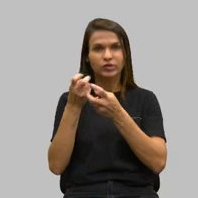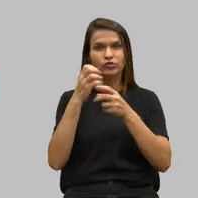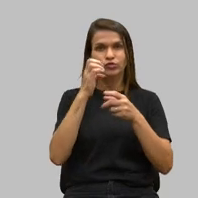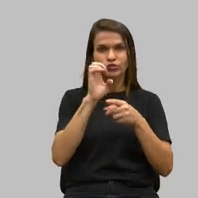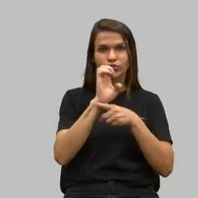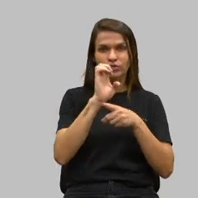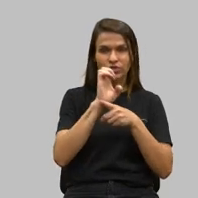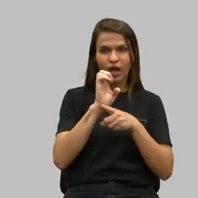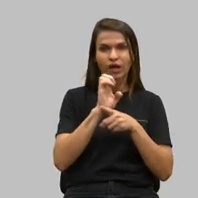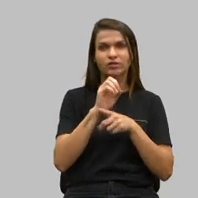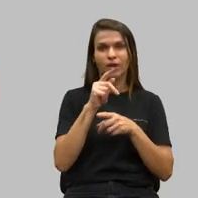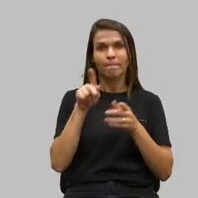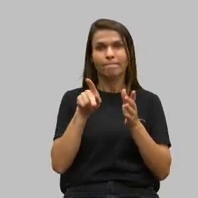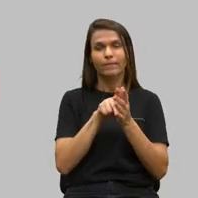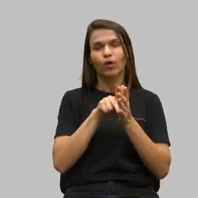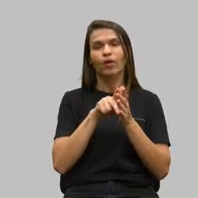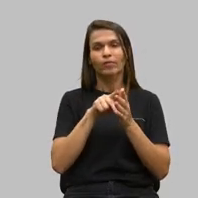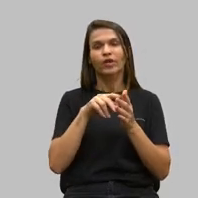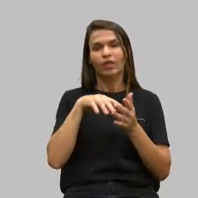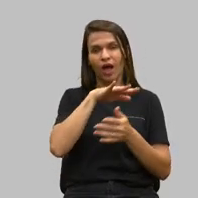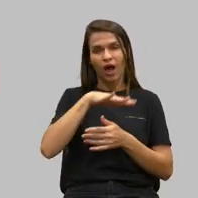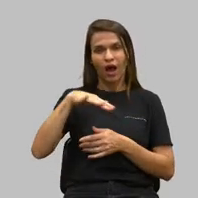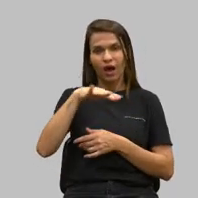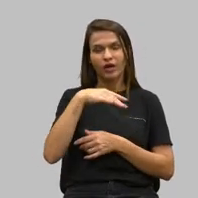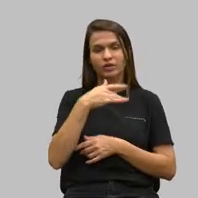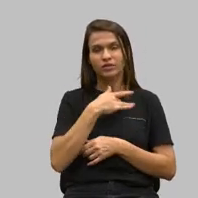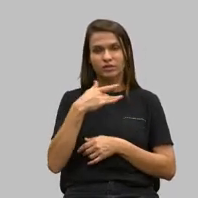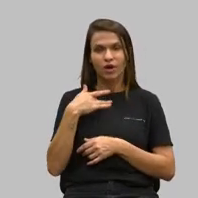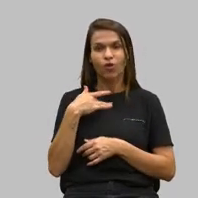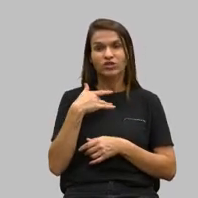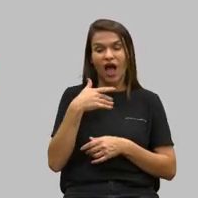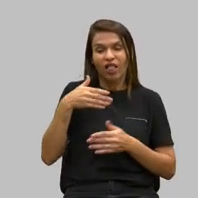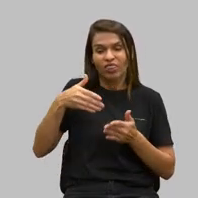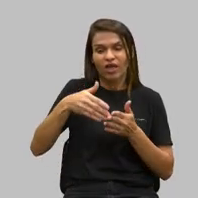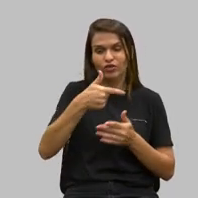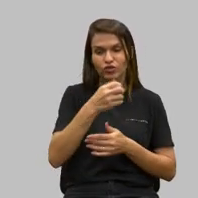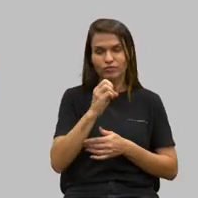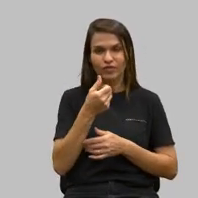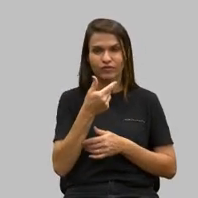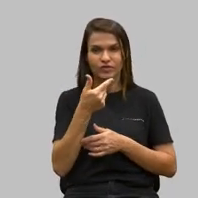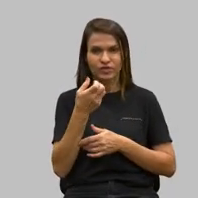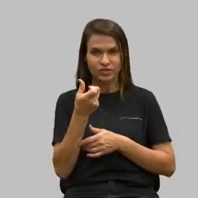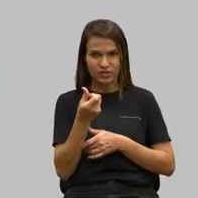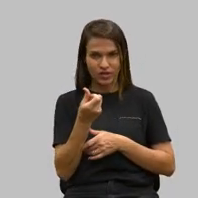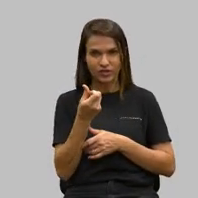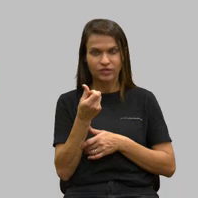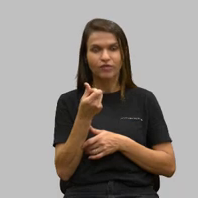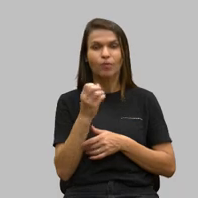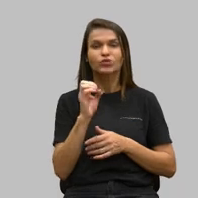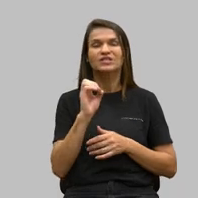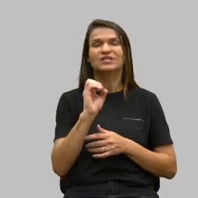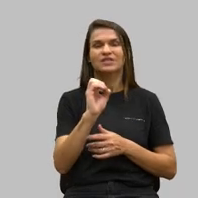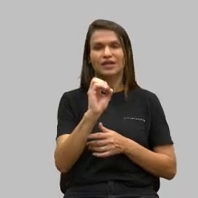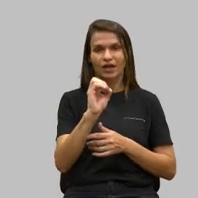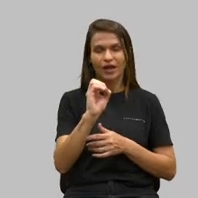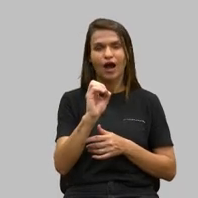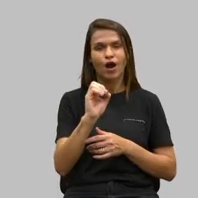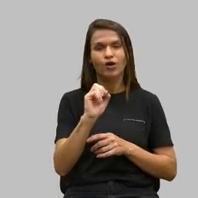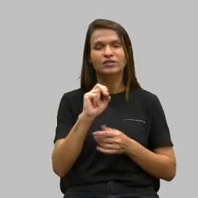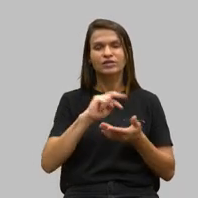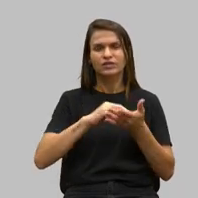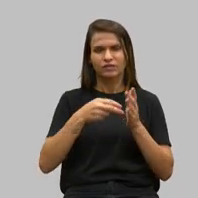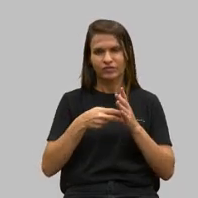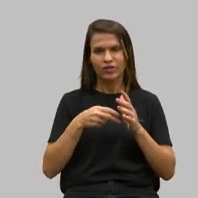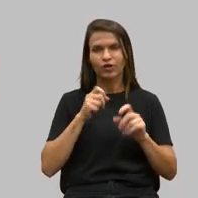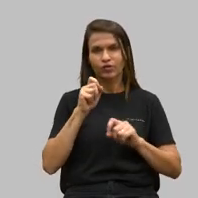-elétrico da saúde, acho que vocês conhecem, mas até 2026 nós vamos zerar o déficit de assento. O que é isso? A necessidade que